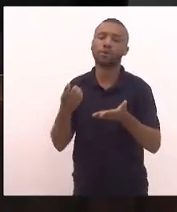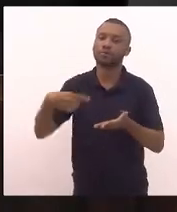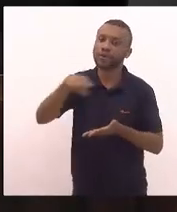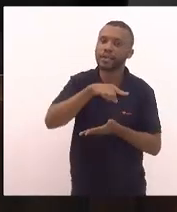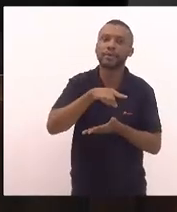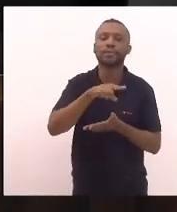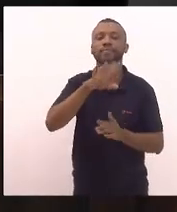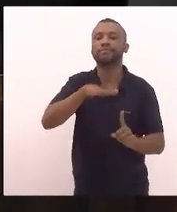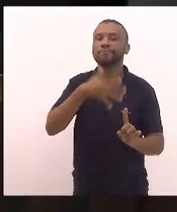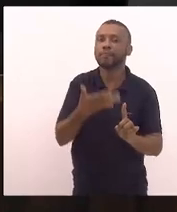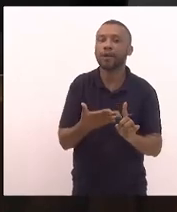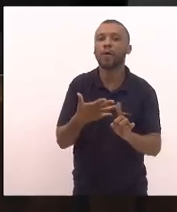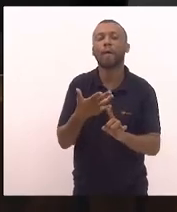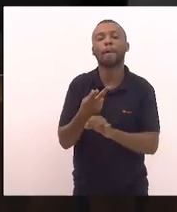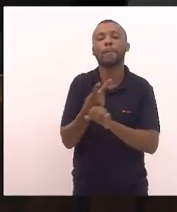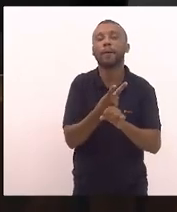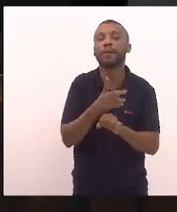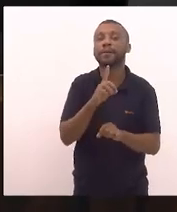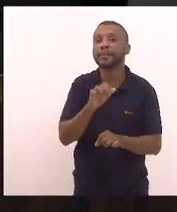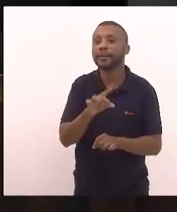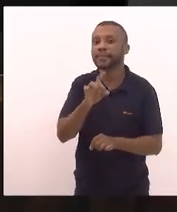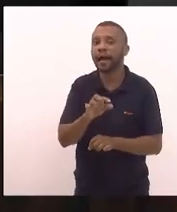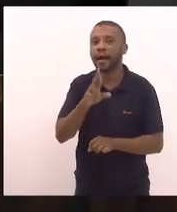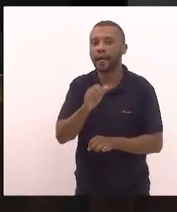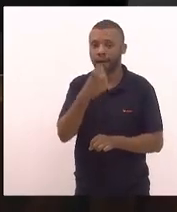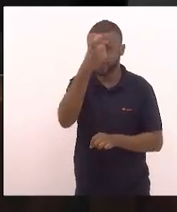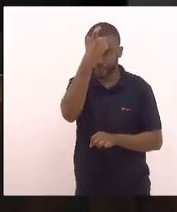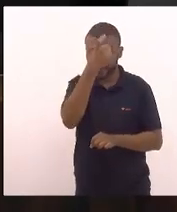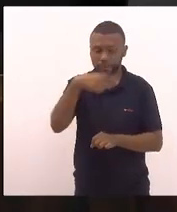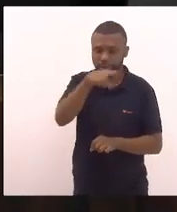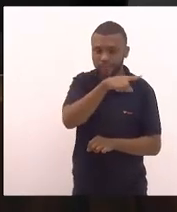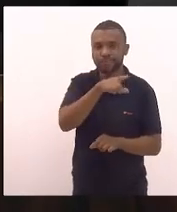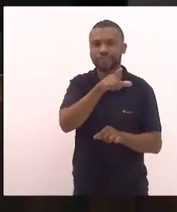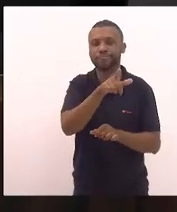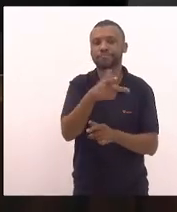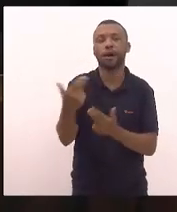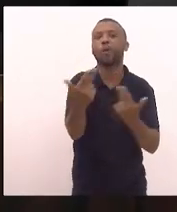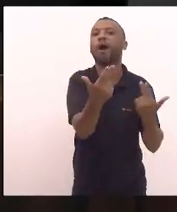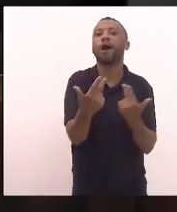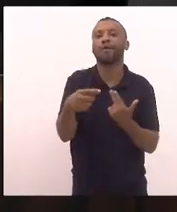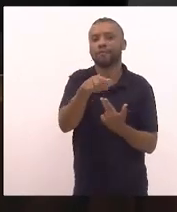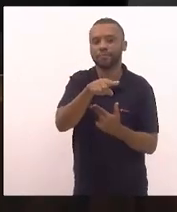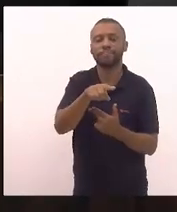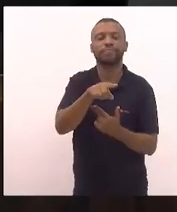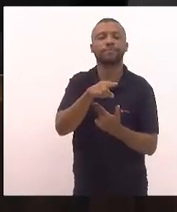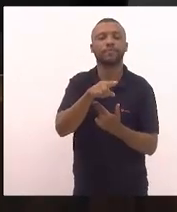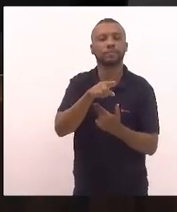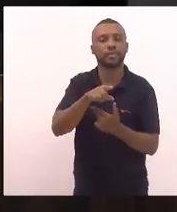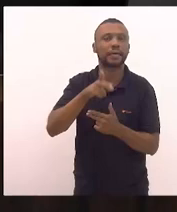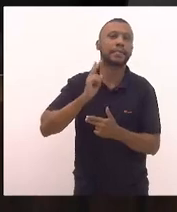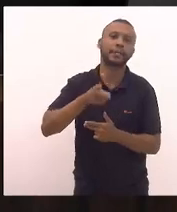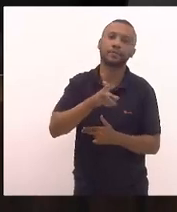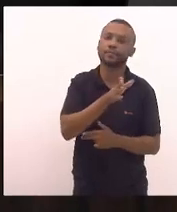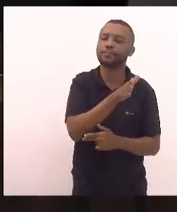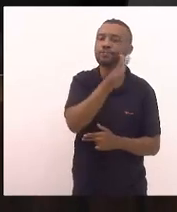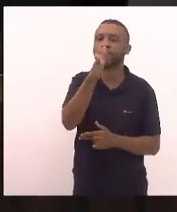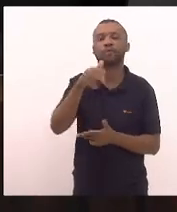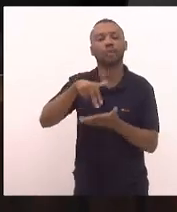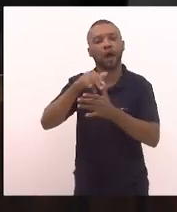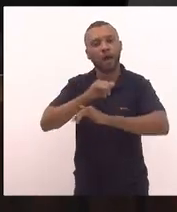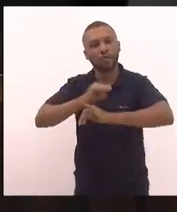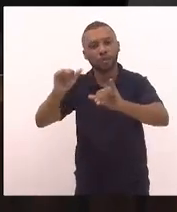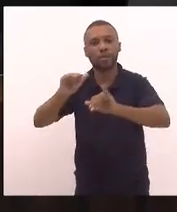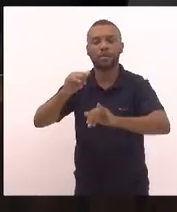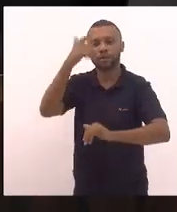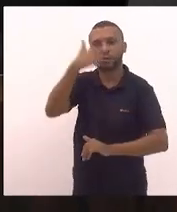que receberem o prêmio Dandara serão Dandaras. E todas as vezes que vocês forem para qualquer lugar, anuncie que vocês